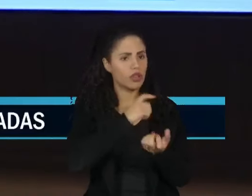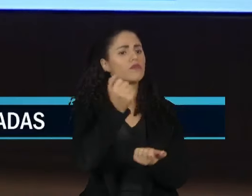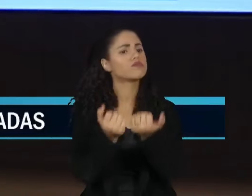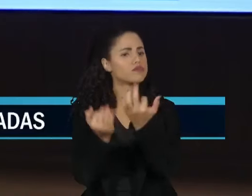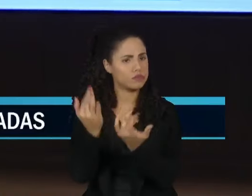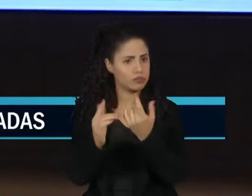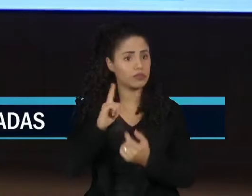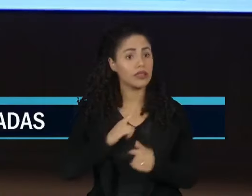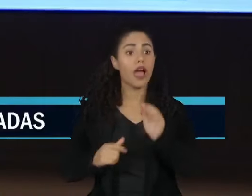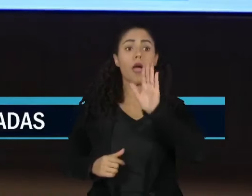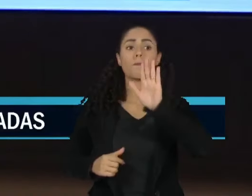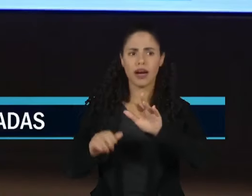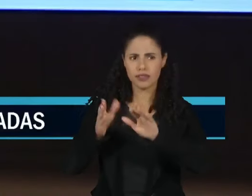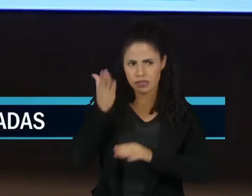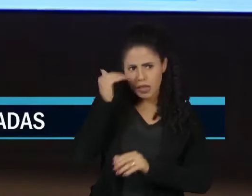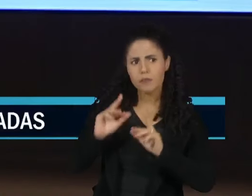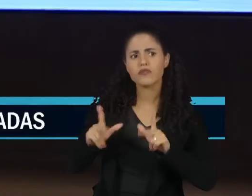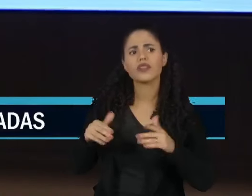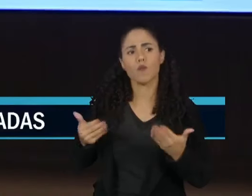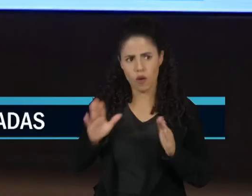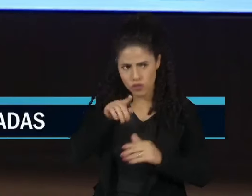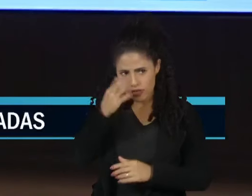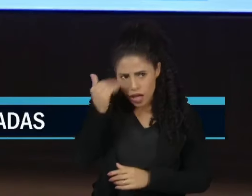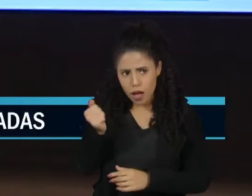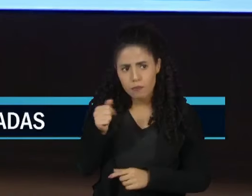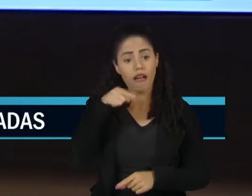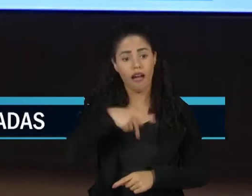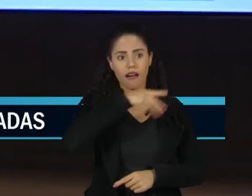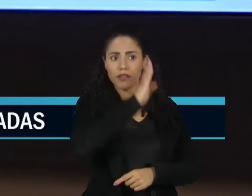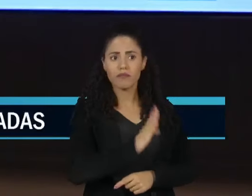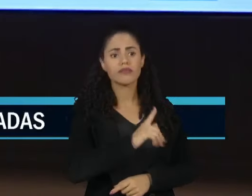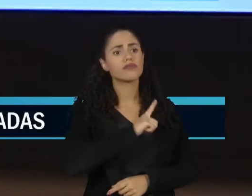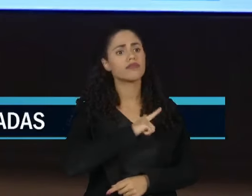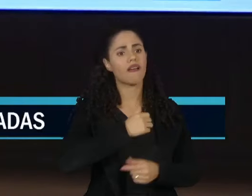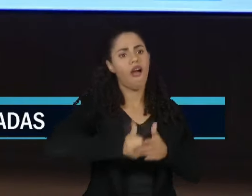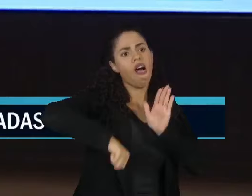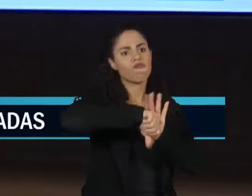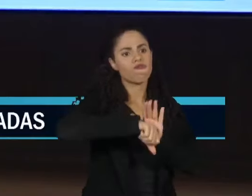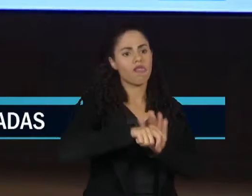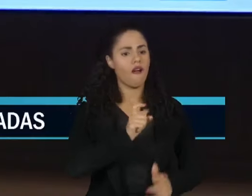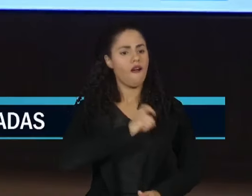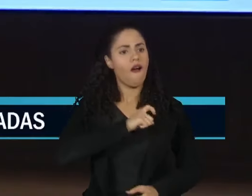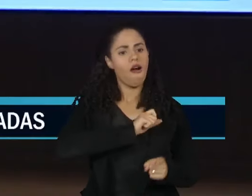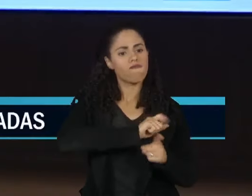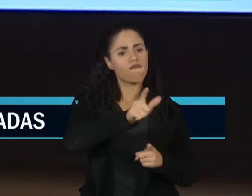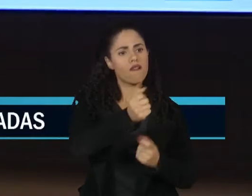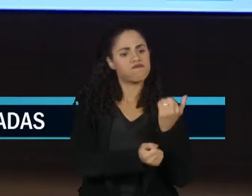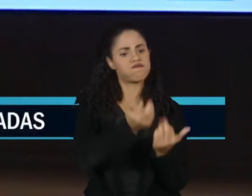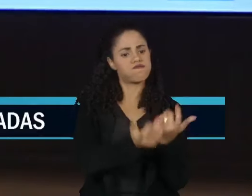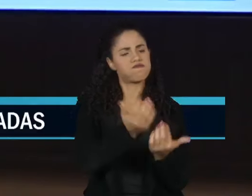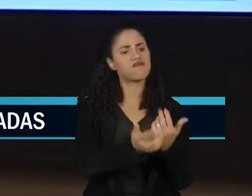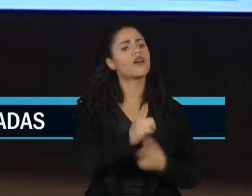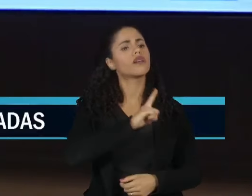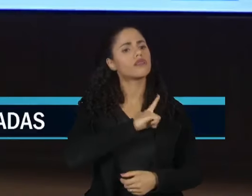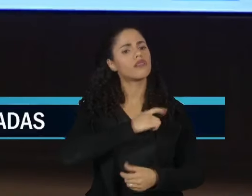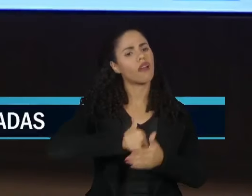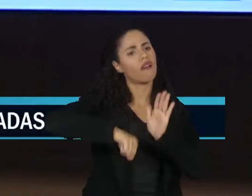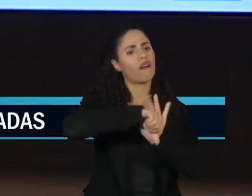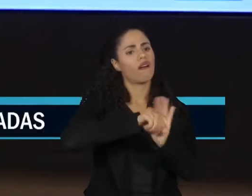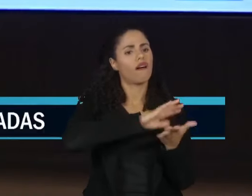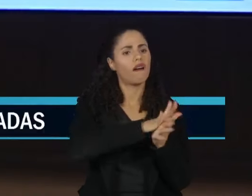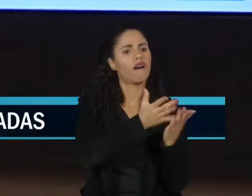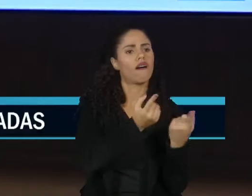A diferença é que aqui no Brasil tem essa aliança criminosa de uma espécie de terrorismo